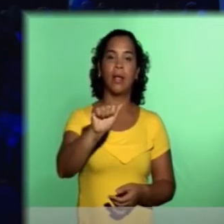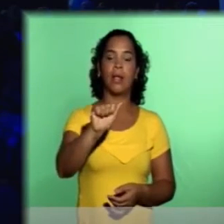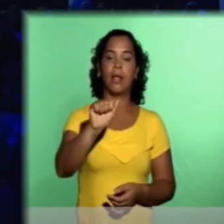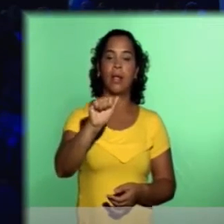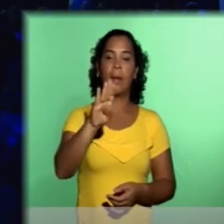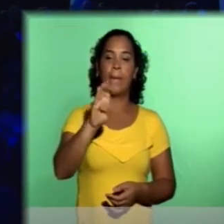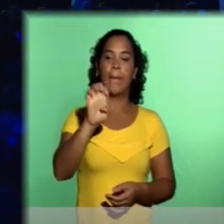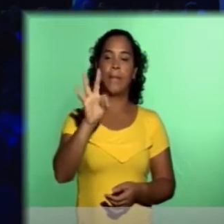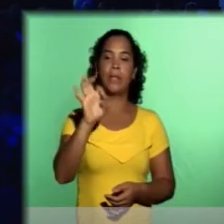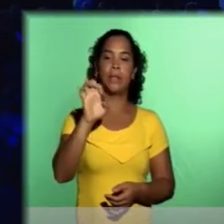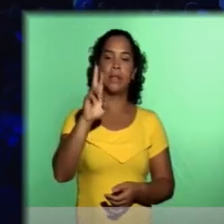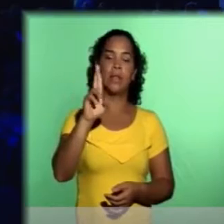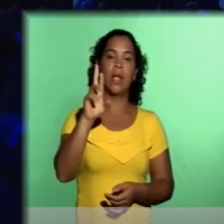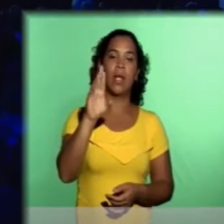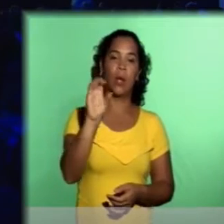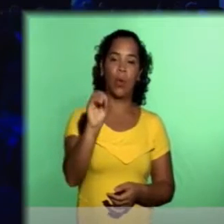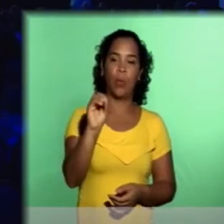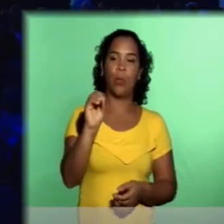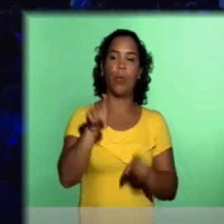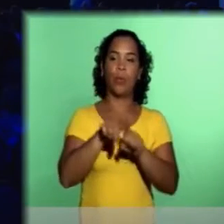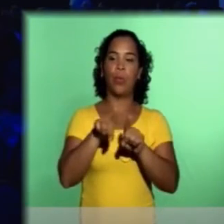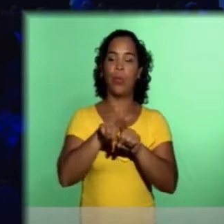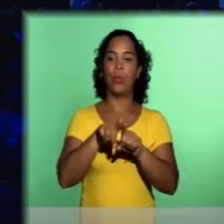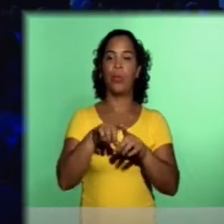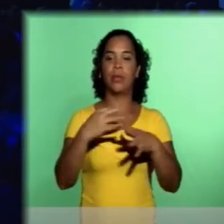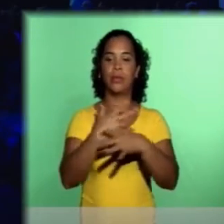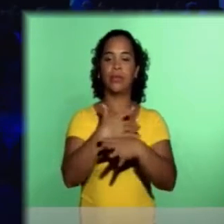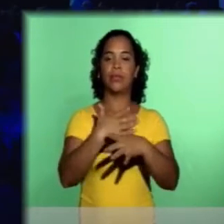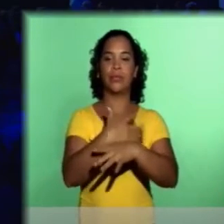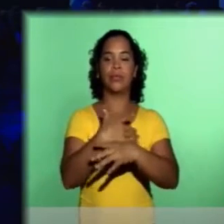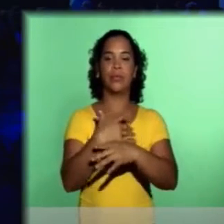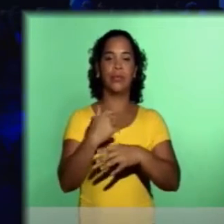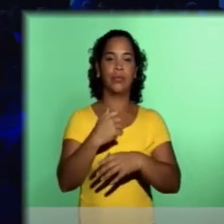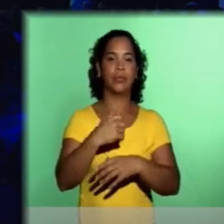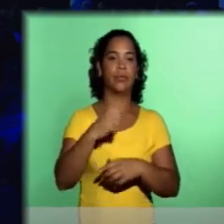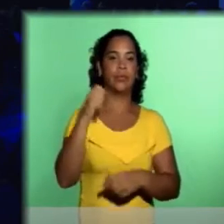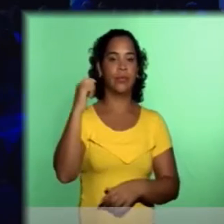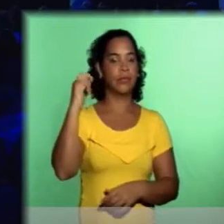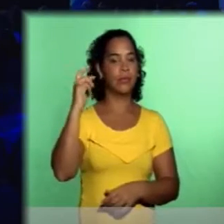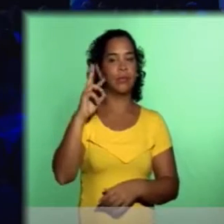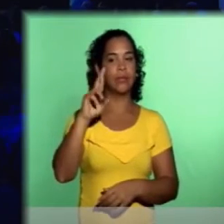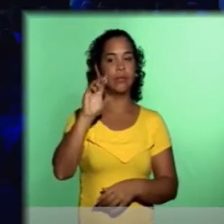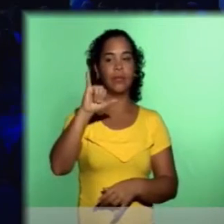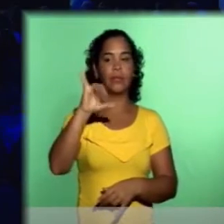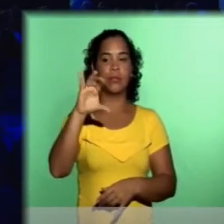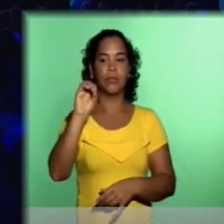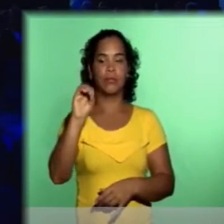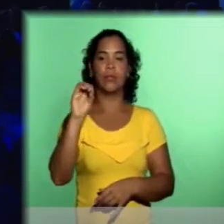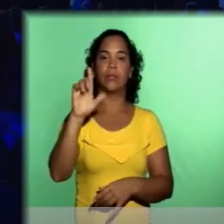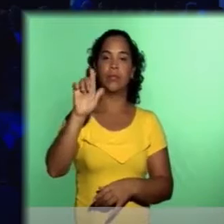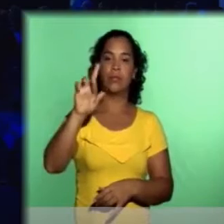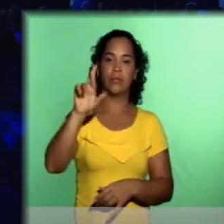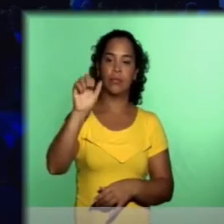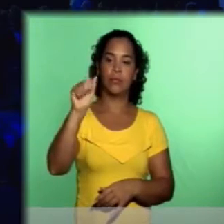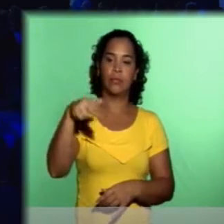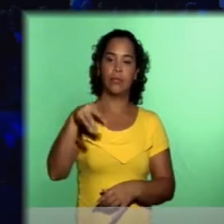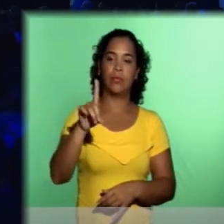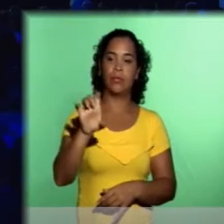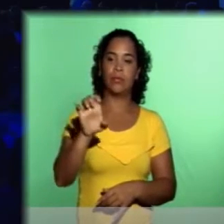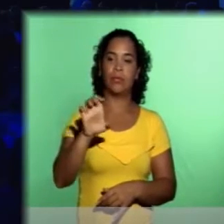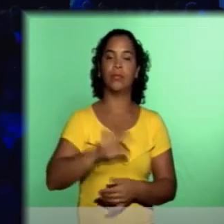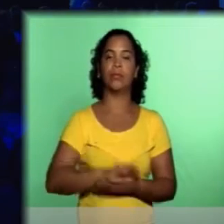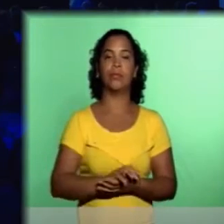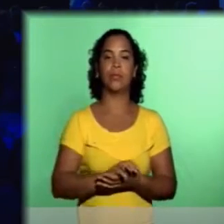Desterro Brasil de Araújo, de Rodolfo Fernandes, Rio Grande do Norte. Passa lá, Maria, para pegar o prêmio.